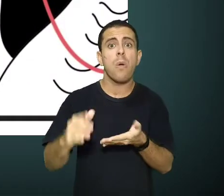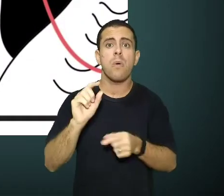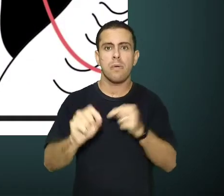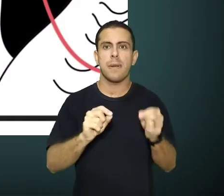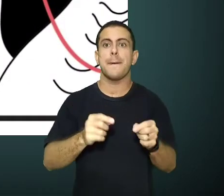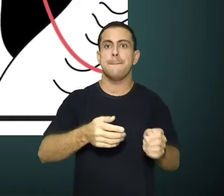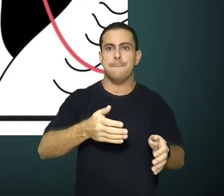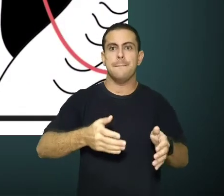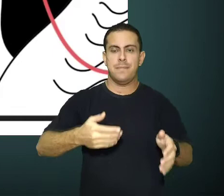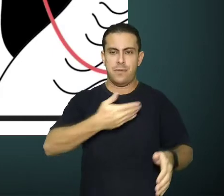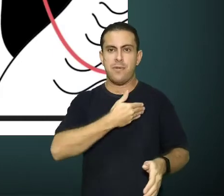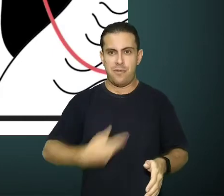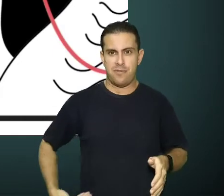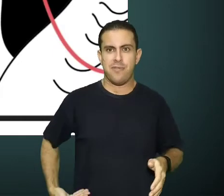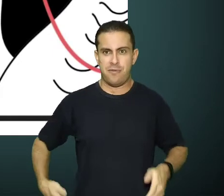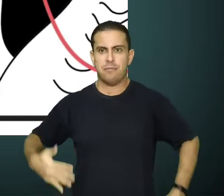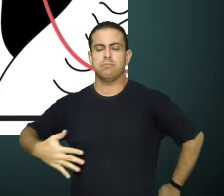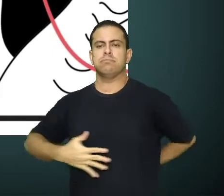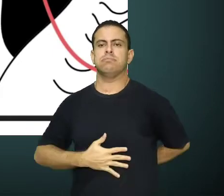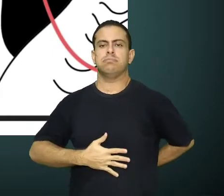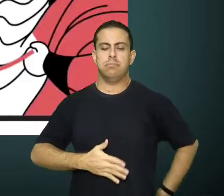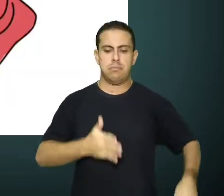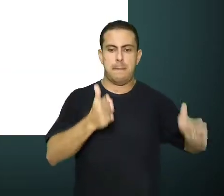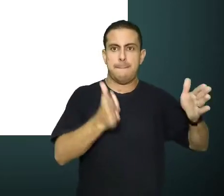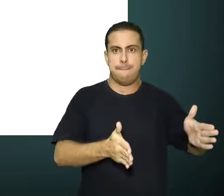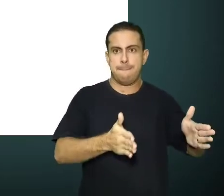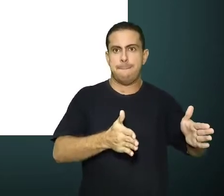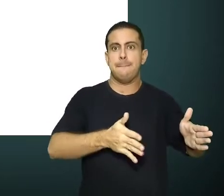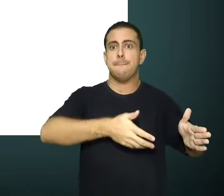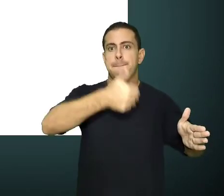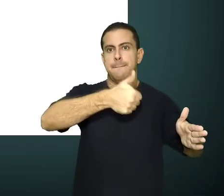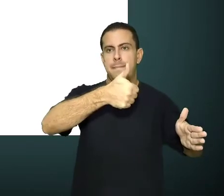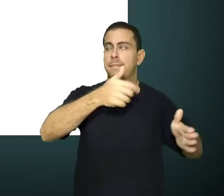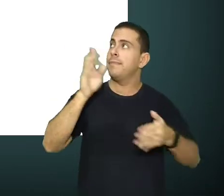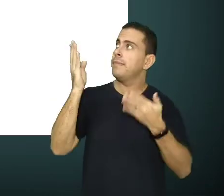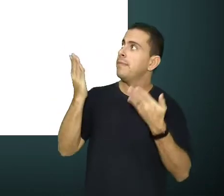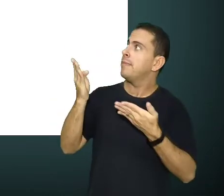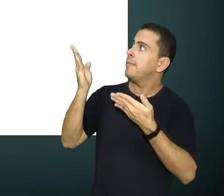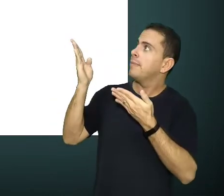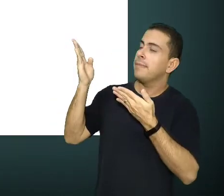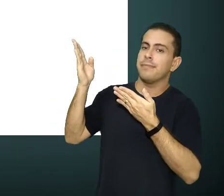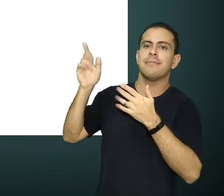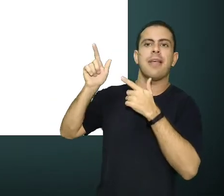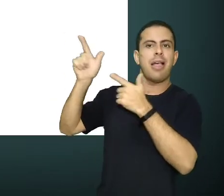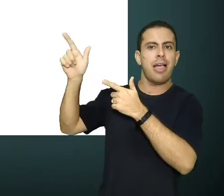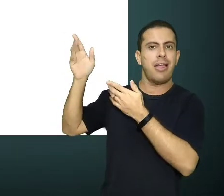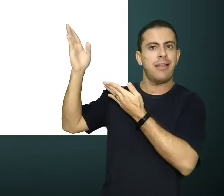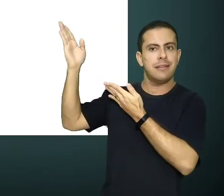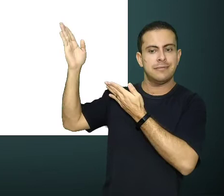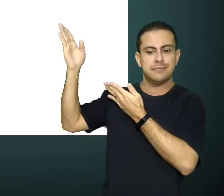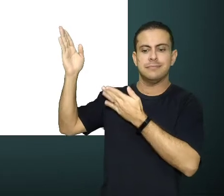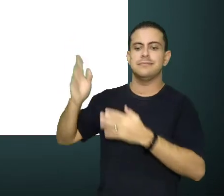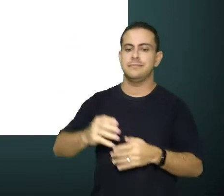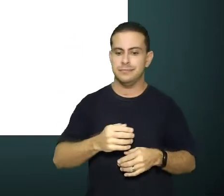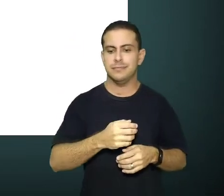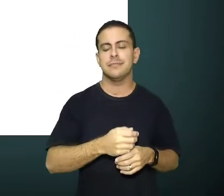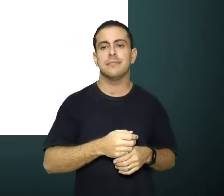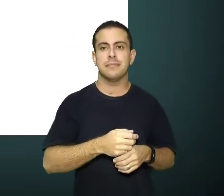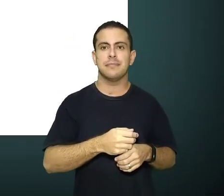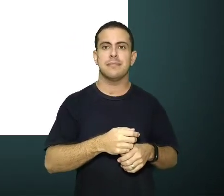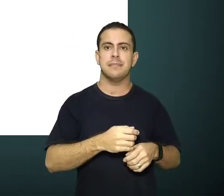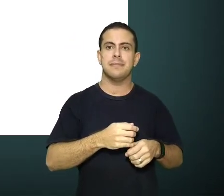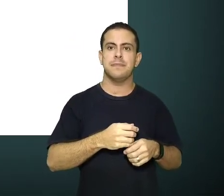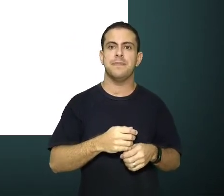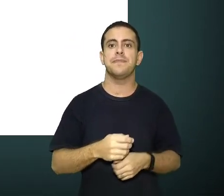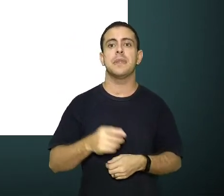Começa então o primeiro período do governo de Napoleão, o chamado Consulado, que durou de 1799